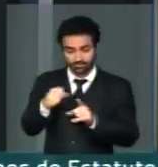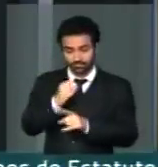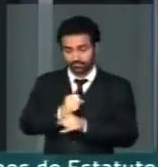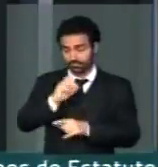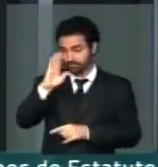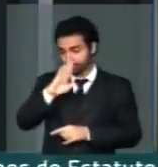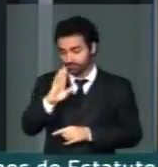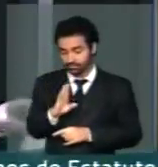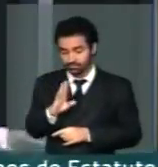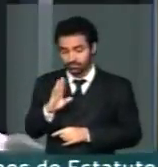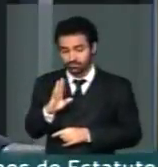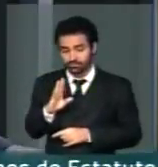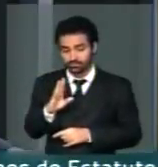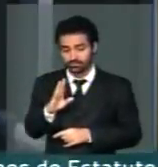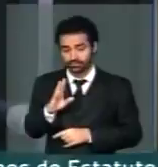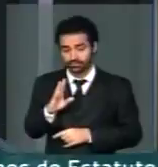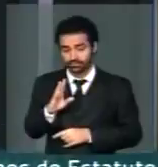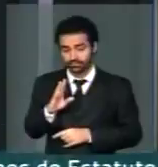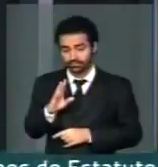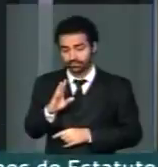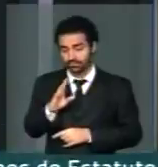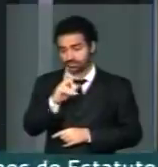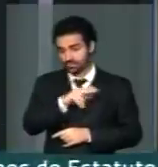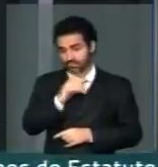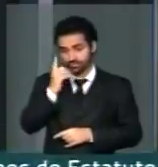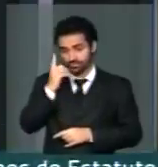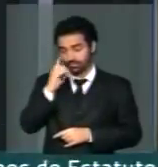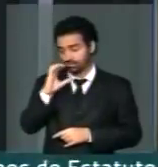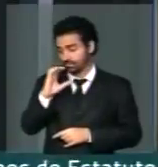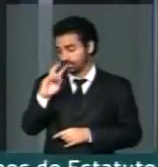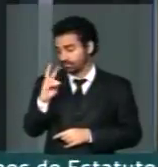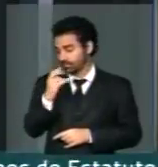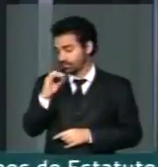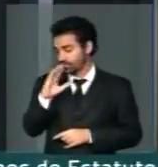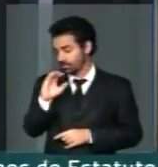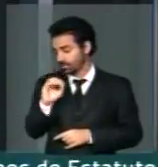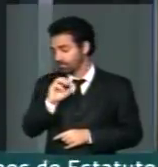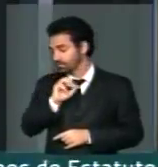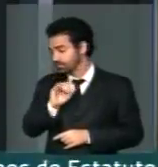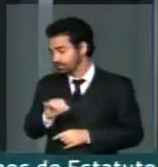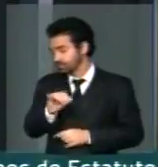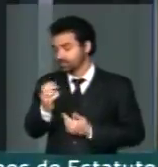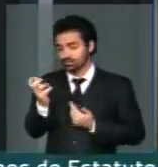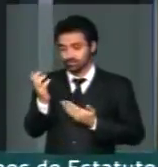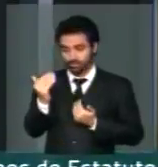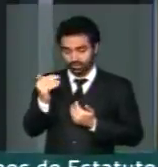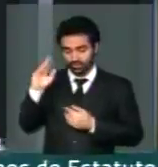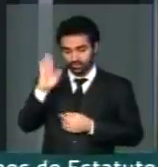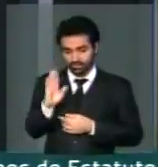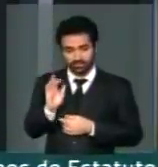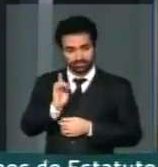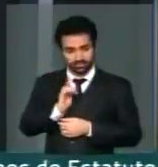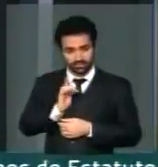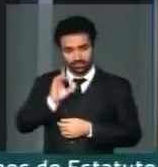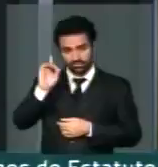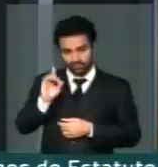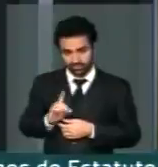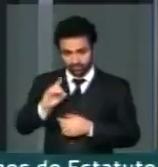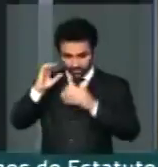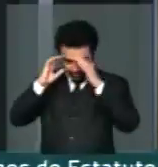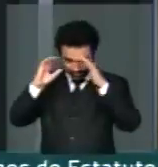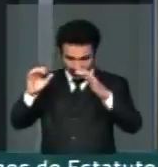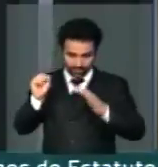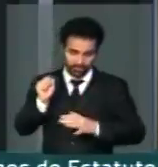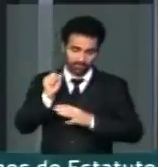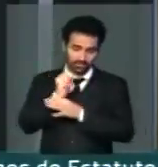que, se questionada, como disse o deputado Chico Alencar, se a juventude brasileira tem os seus direitos respeitados e